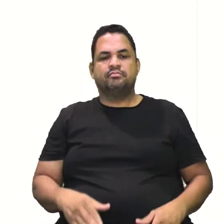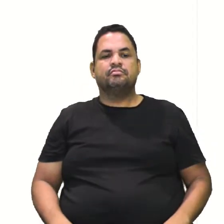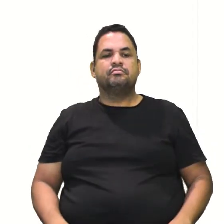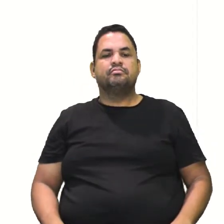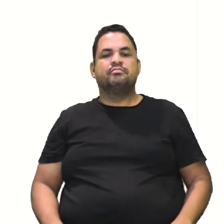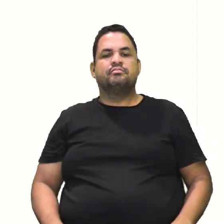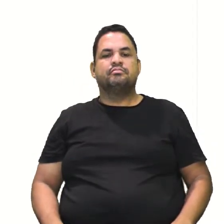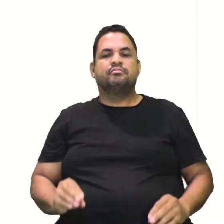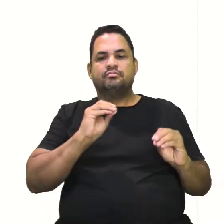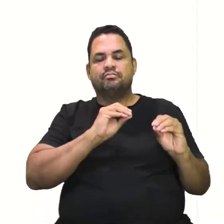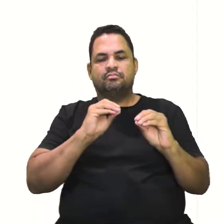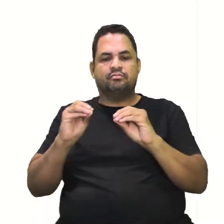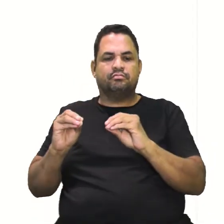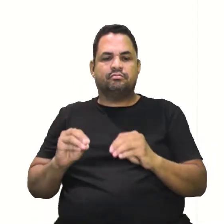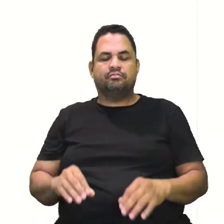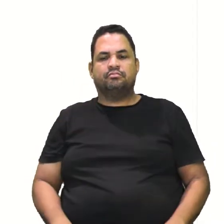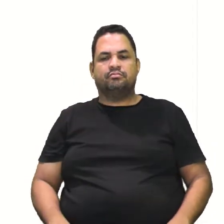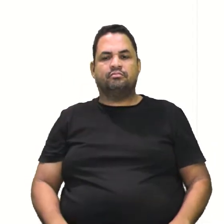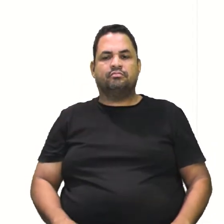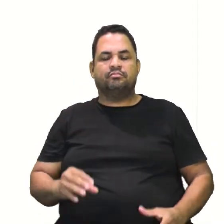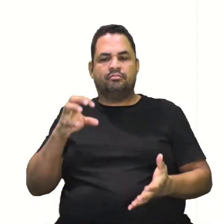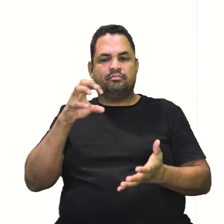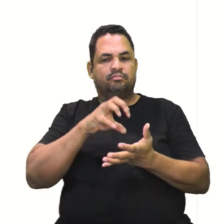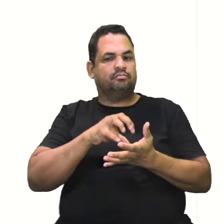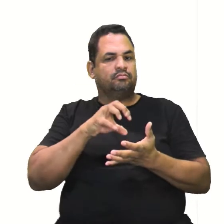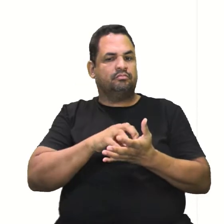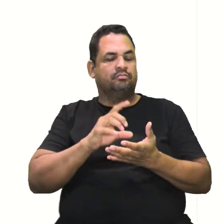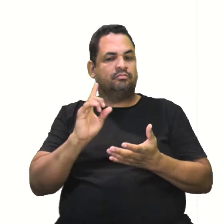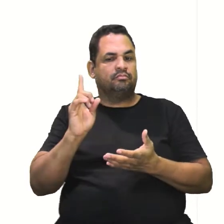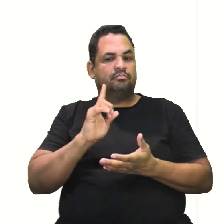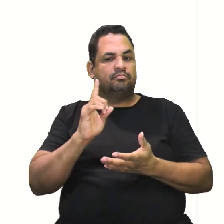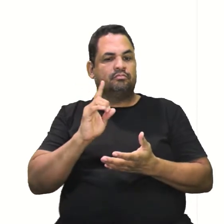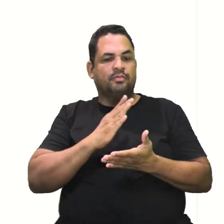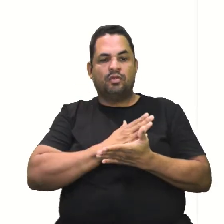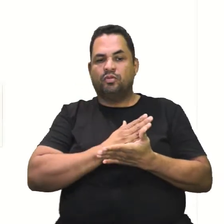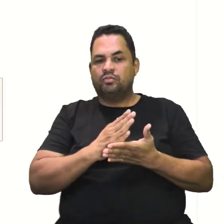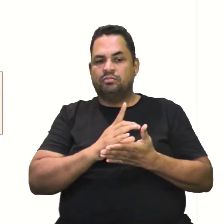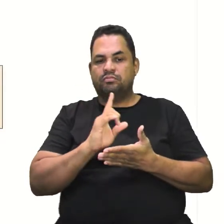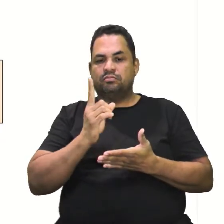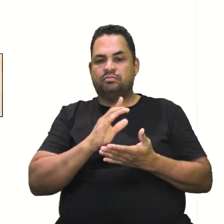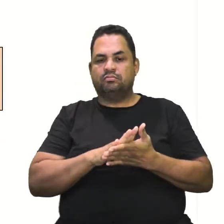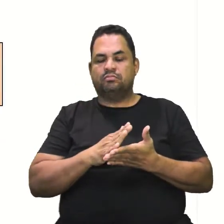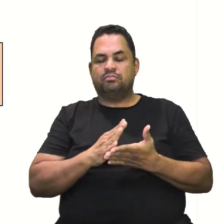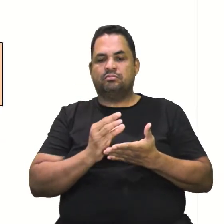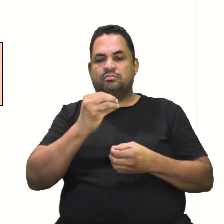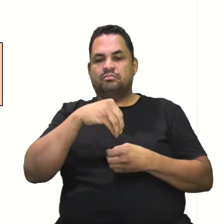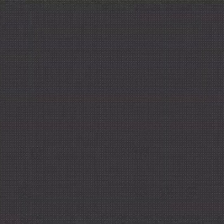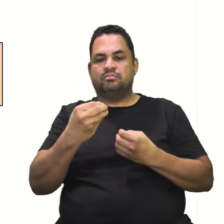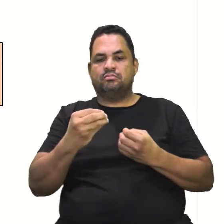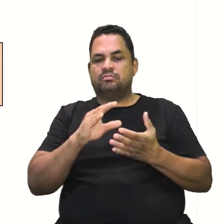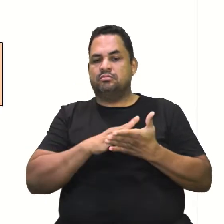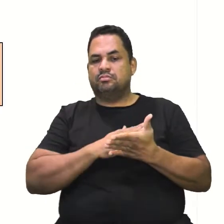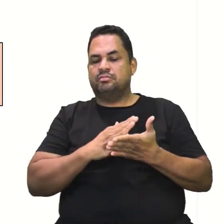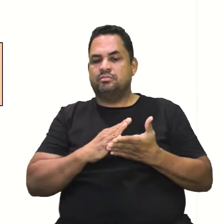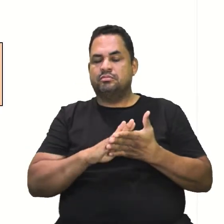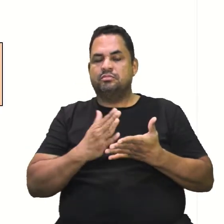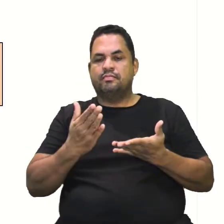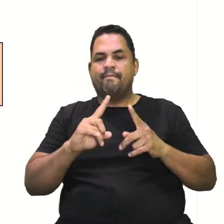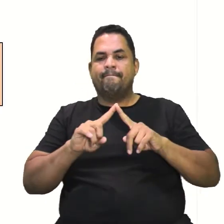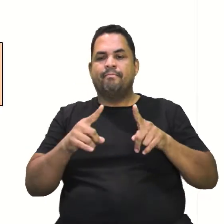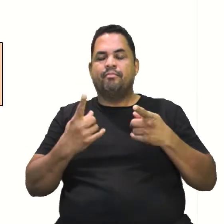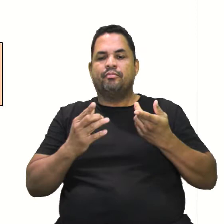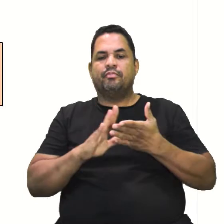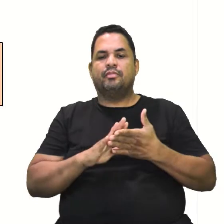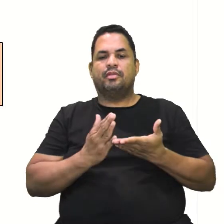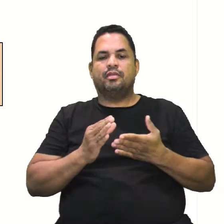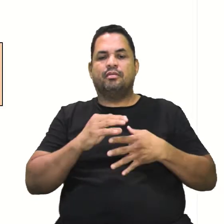só que agora deslocou um pouquinho. O meu centro da minha hipérbole não é a origem mais. O centro está fora da origem, mas de toda